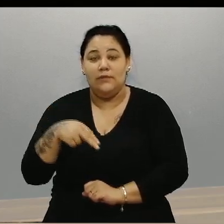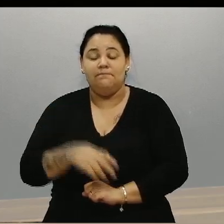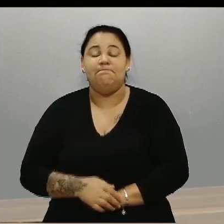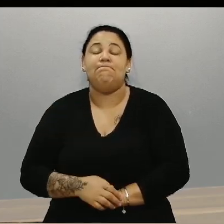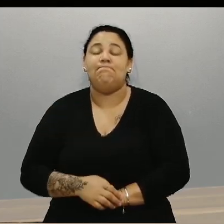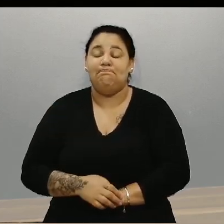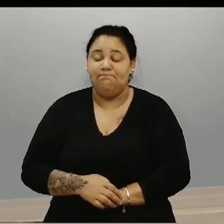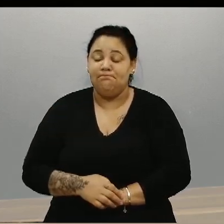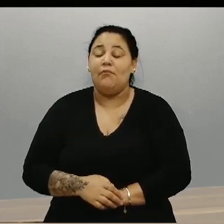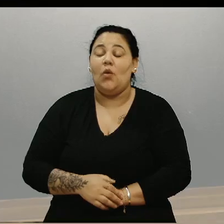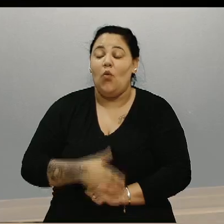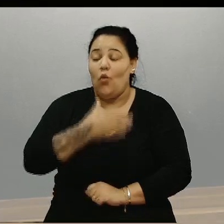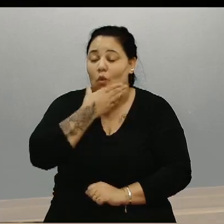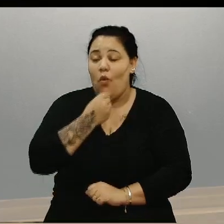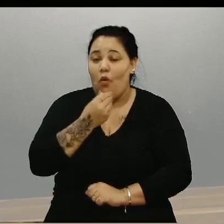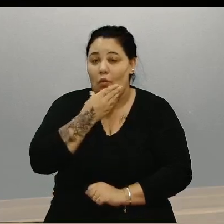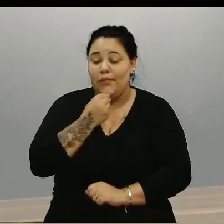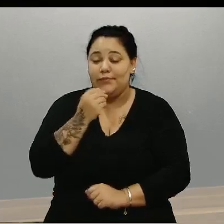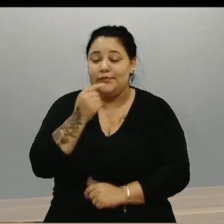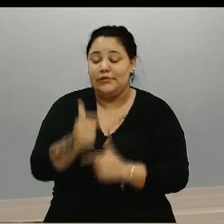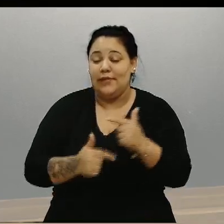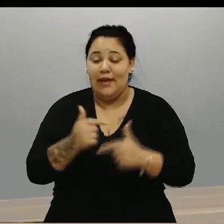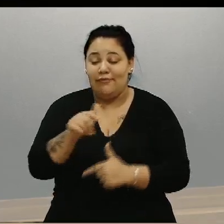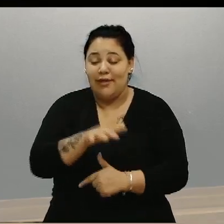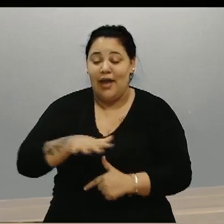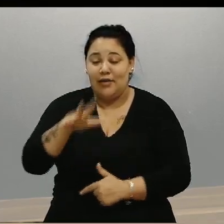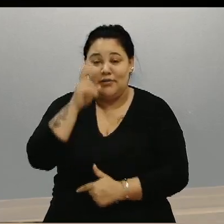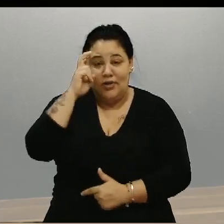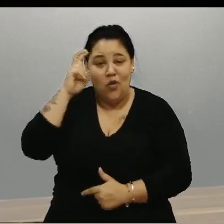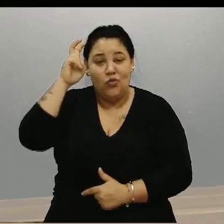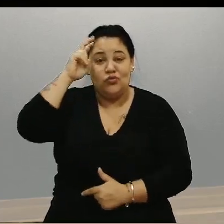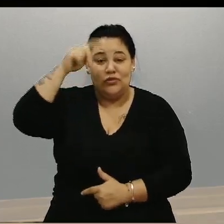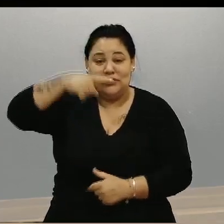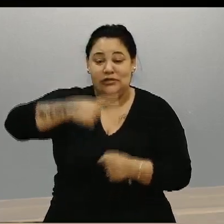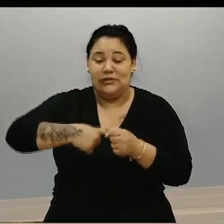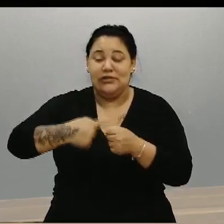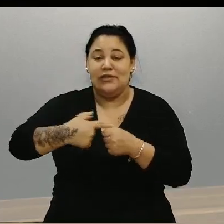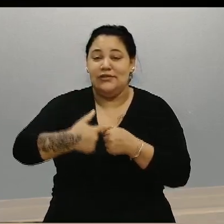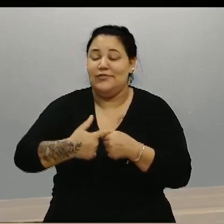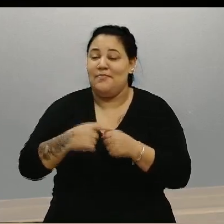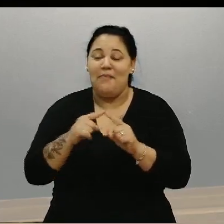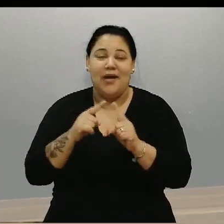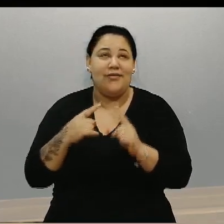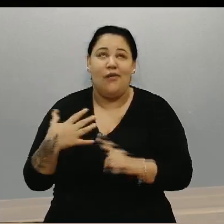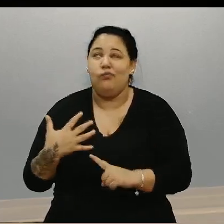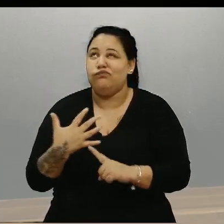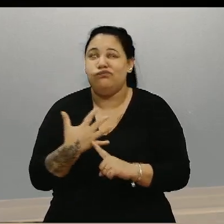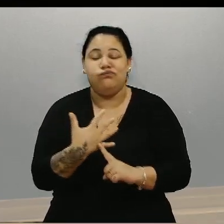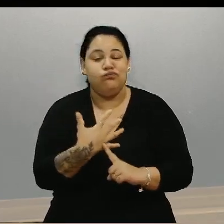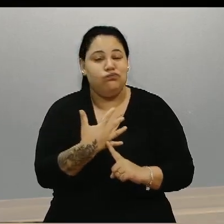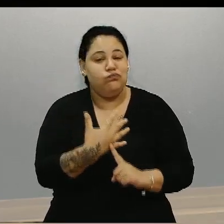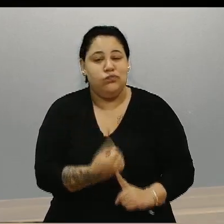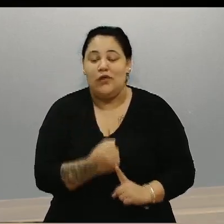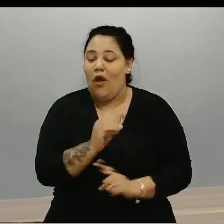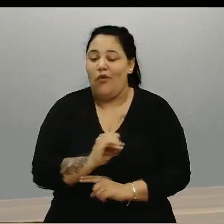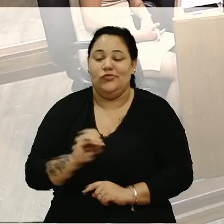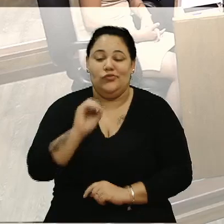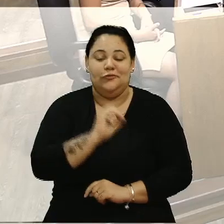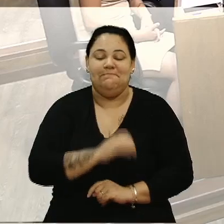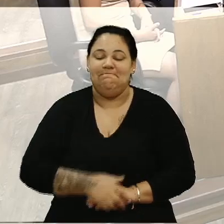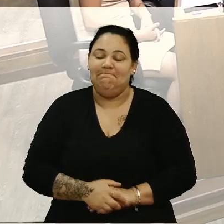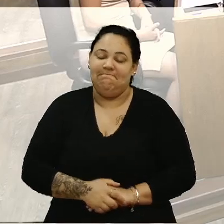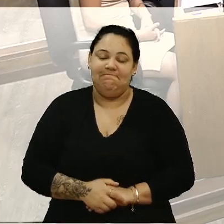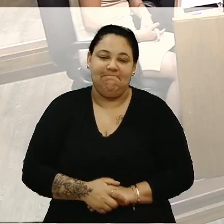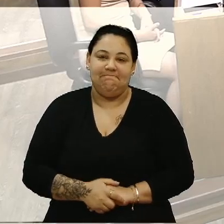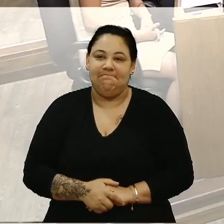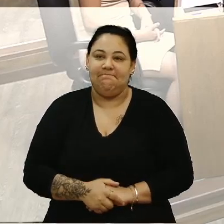nossa cidade, mas um artista de tudo, que eu acho que dispensa maiores apresentações. Obrigada.